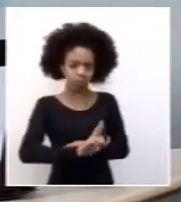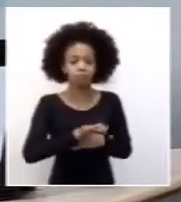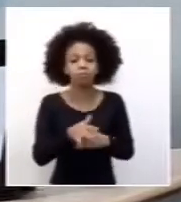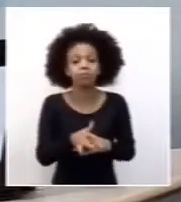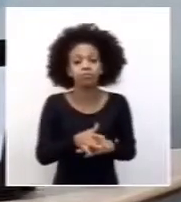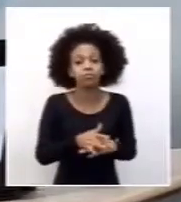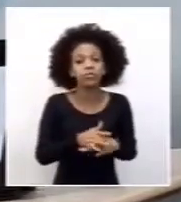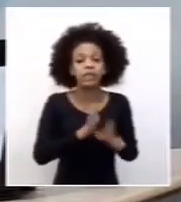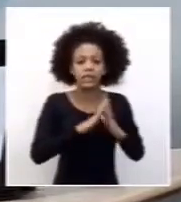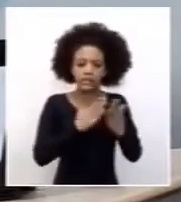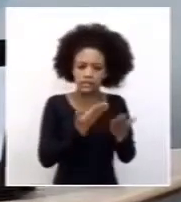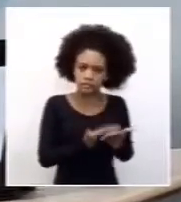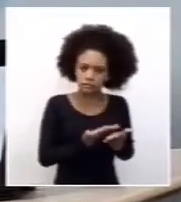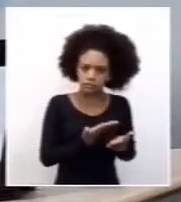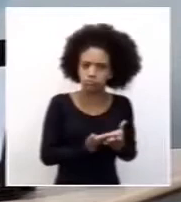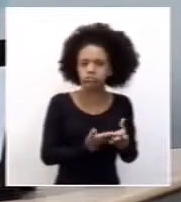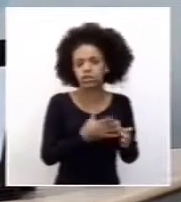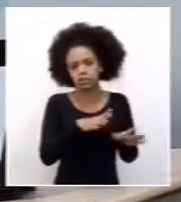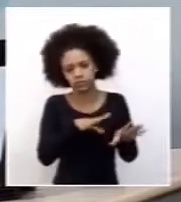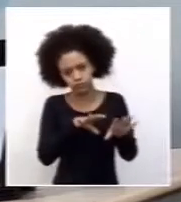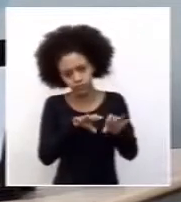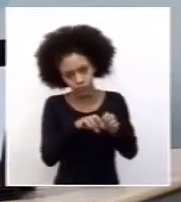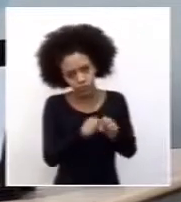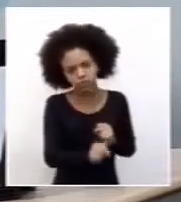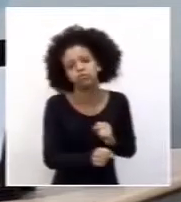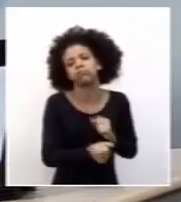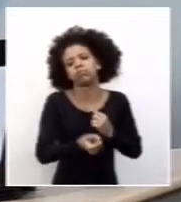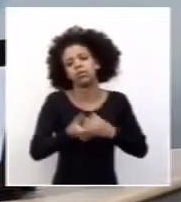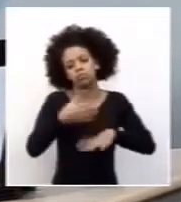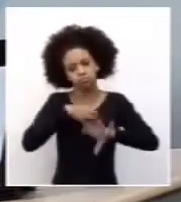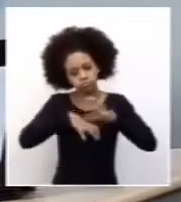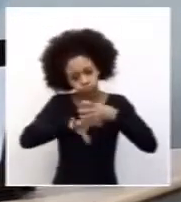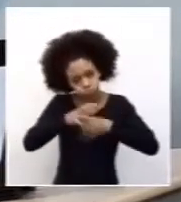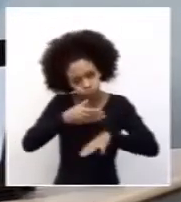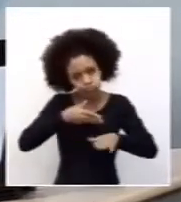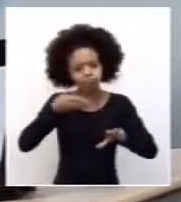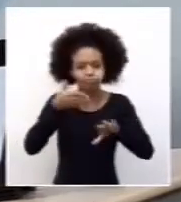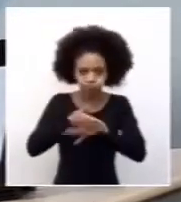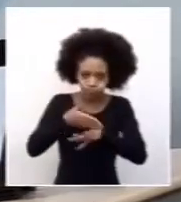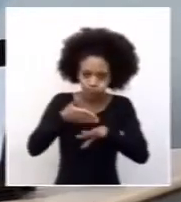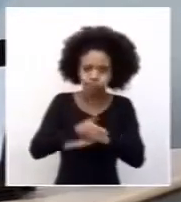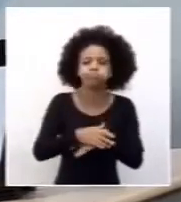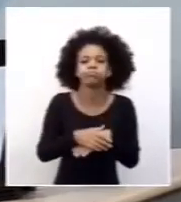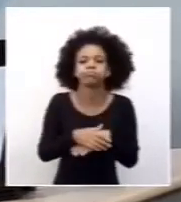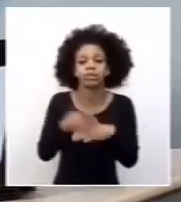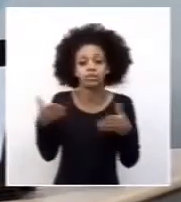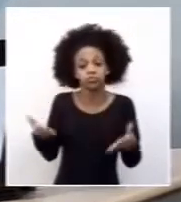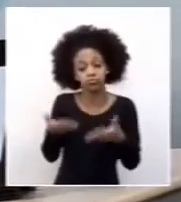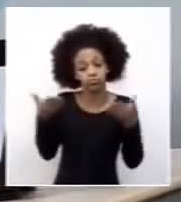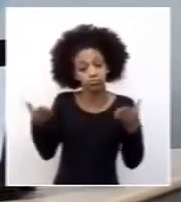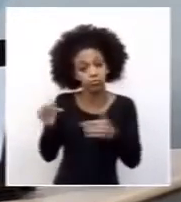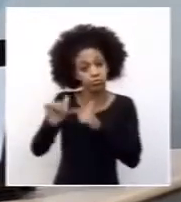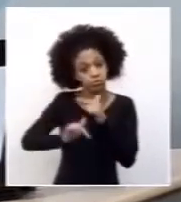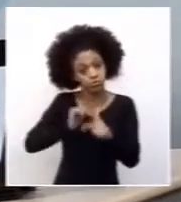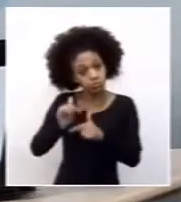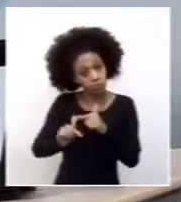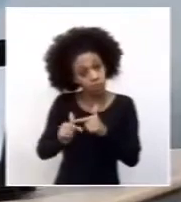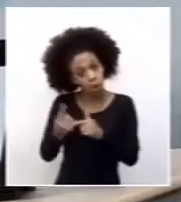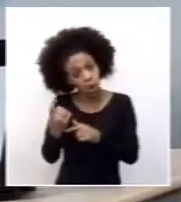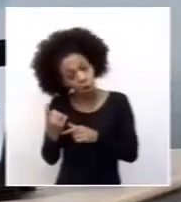escolas que querem formar sujeitos empáticos e cooperativos mais frequentemente, os estimulam a trabalhar em situações individuais